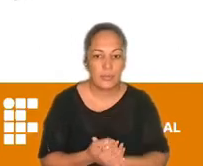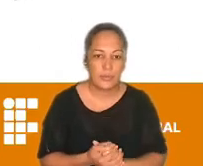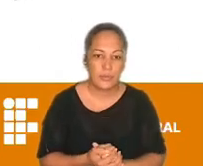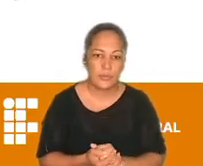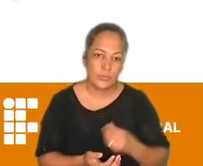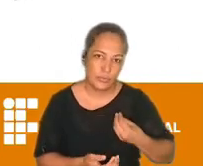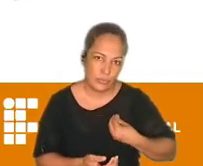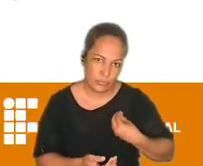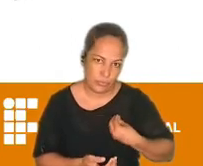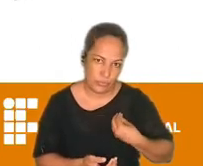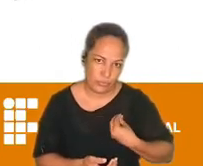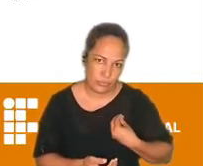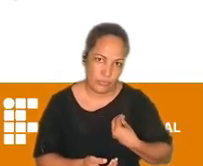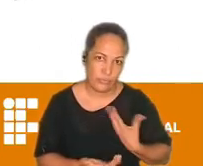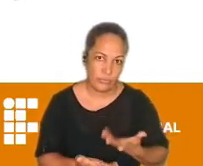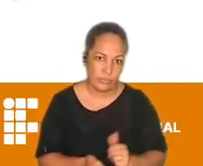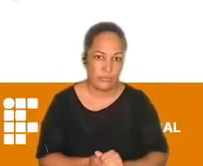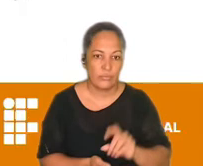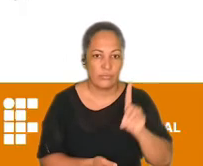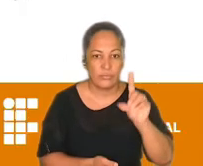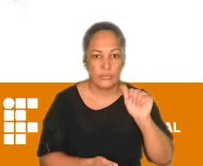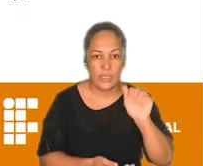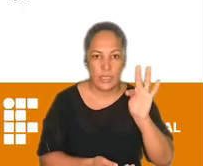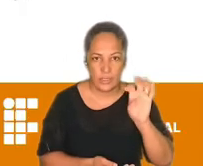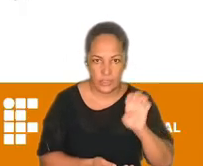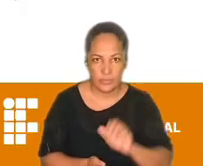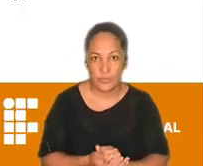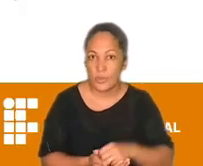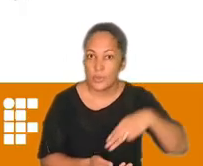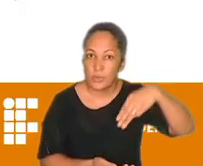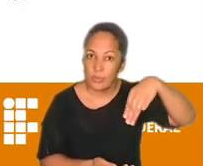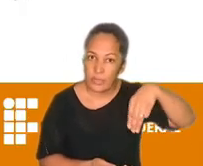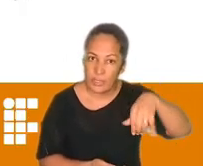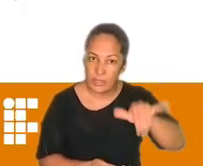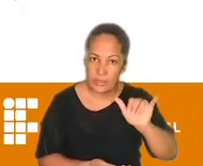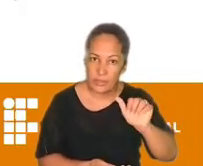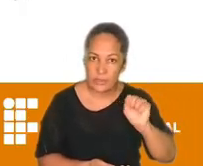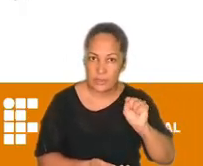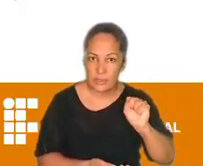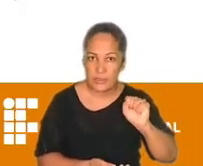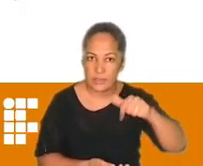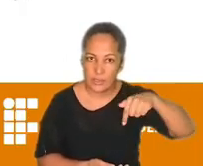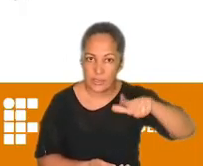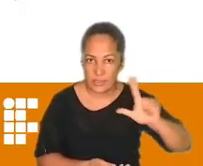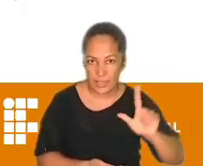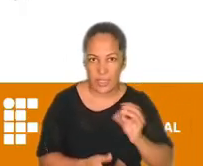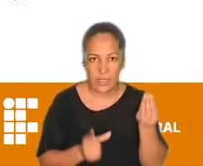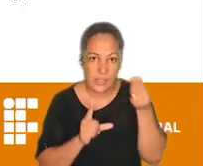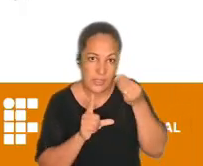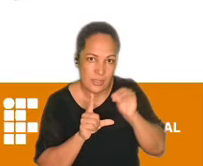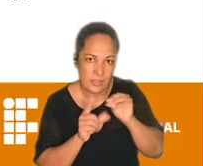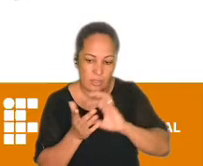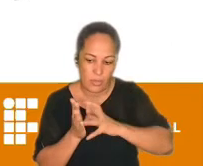tipo date. No MySQL, as datas são inseridas no banco de dados de uma forma diferente,